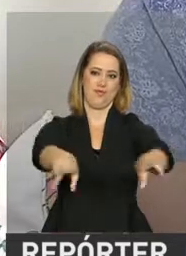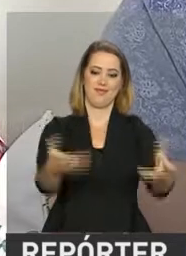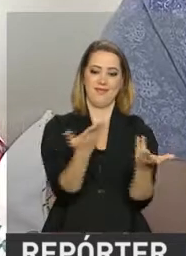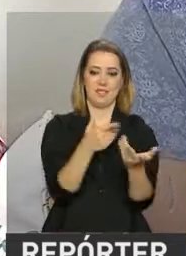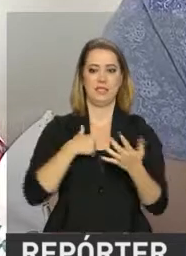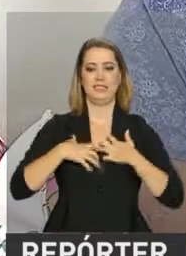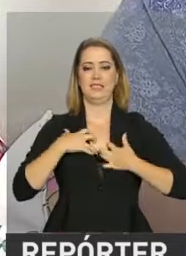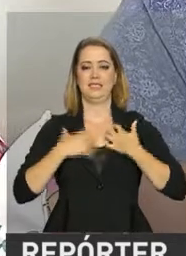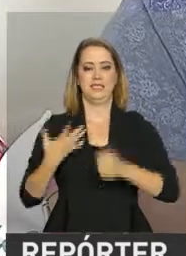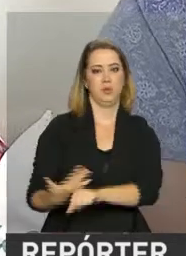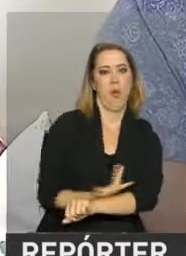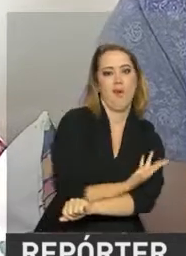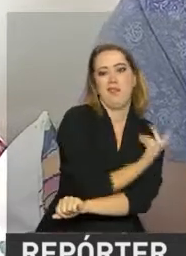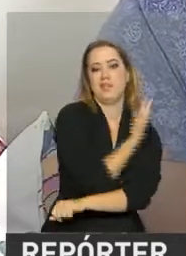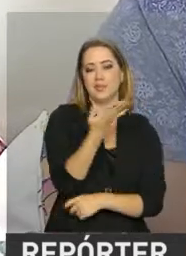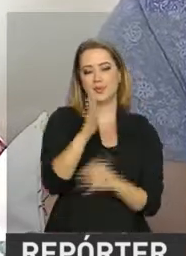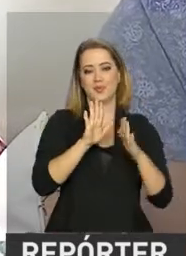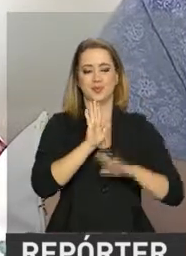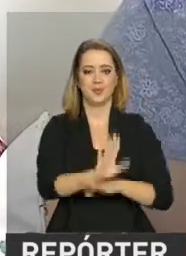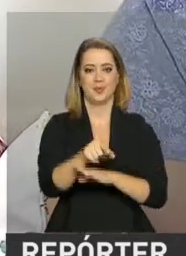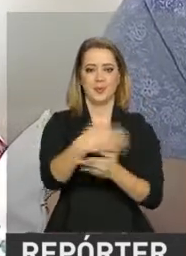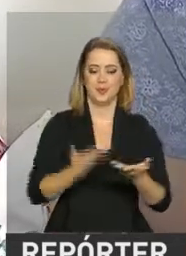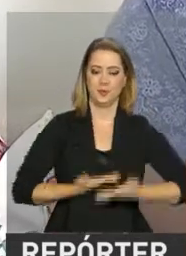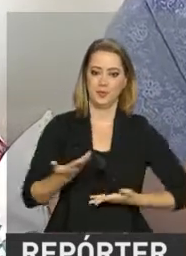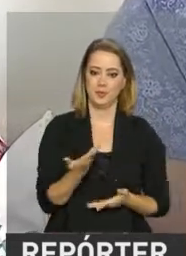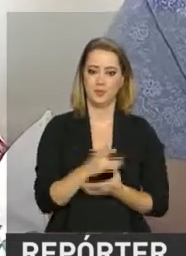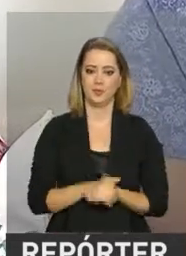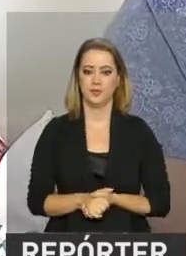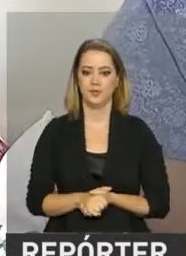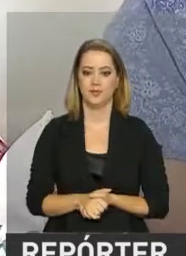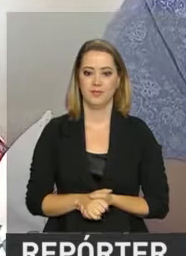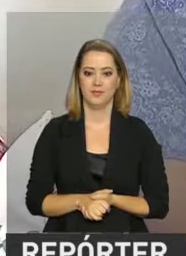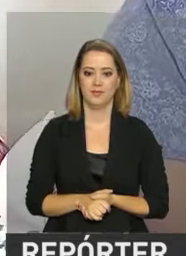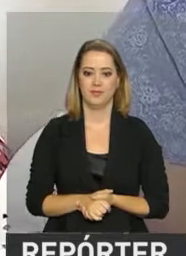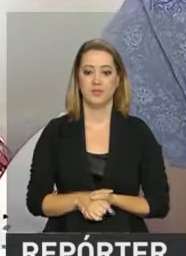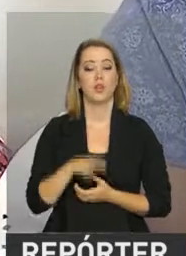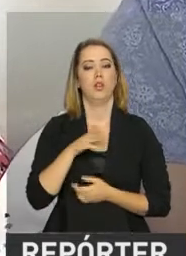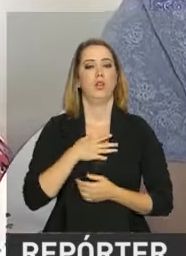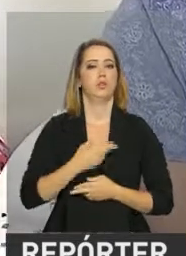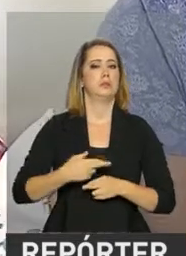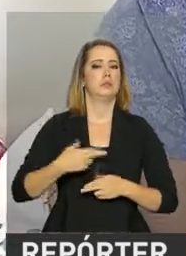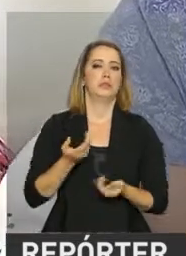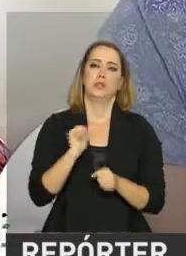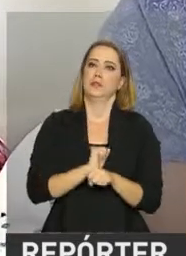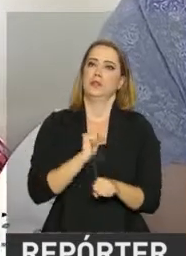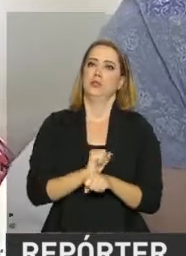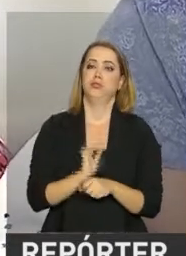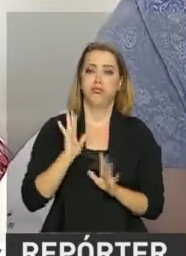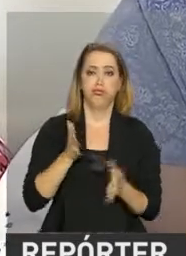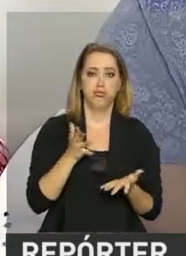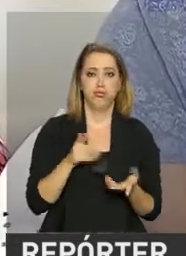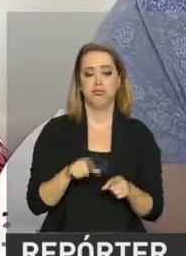ajudante geral desempregada há três meses pra mim já não estava mais aí